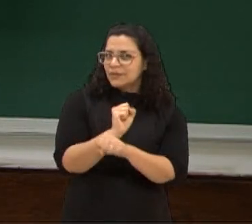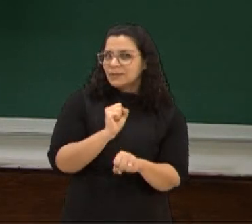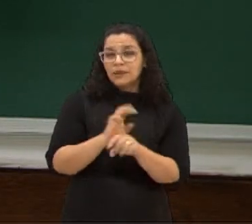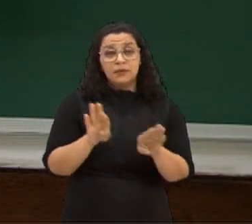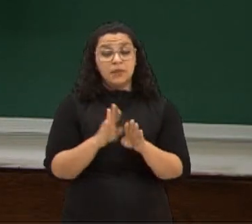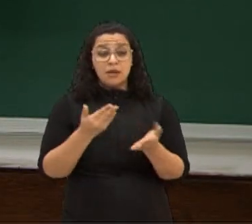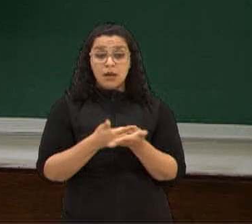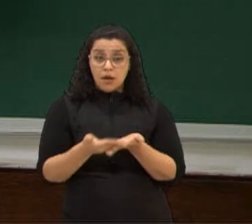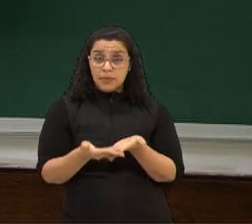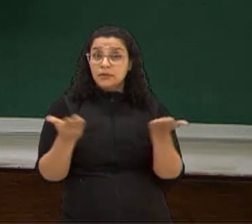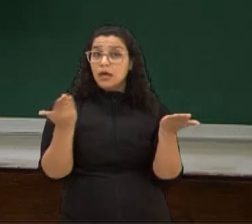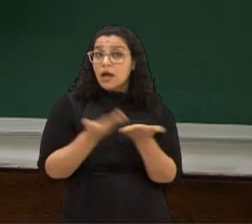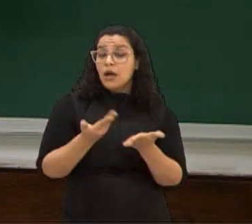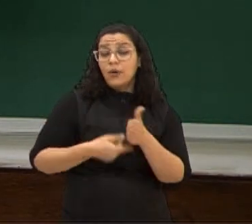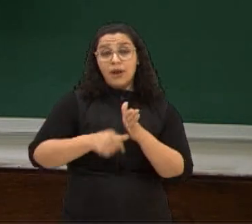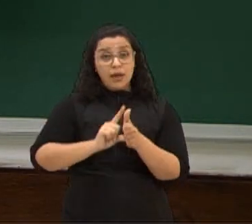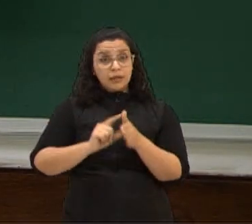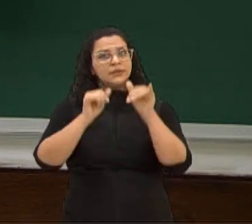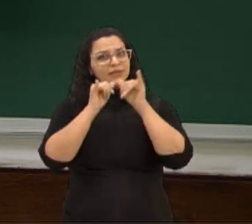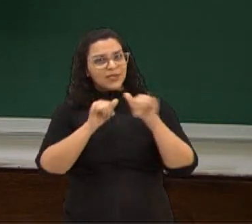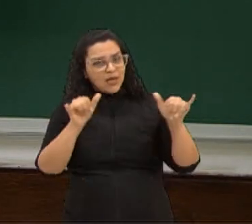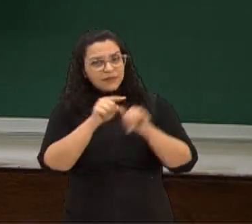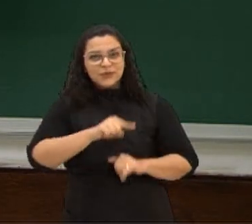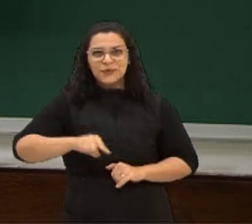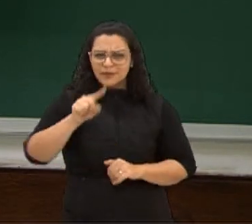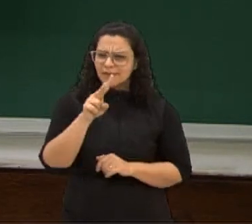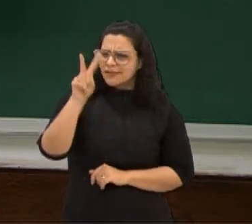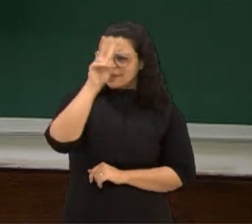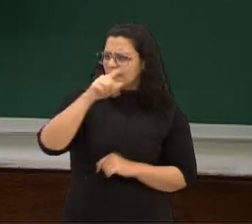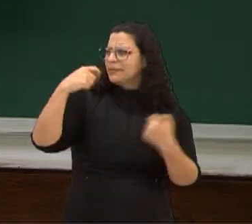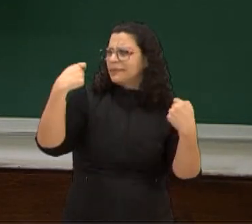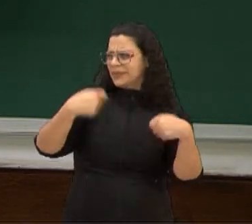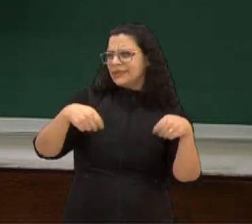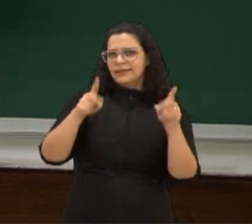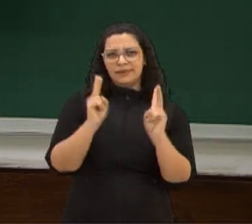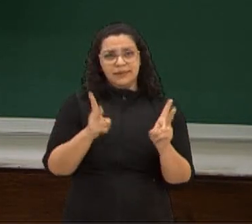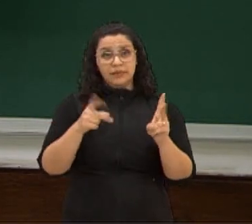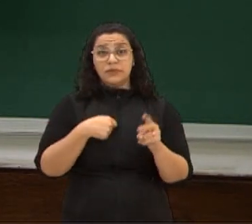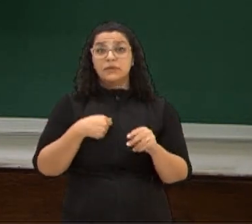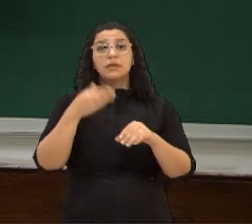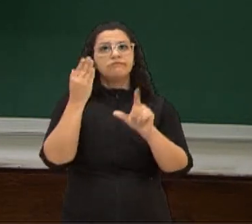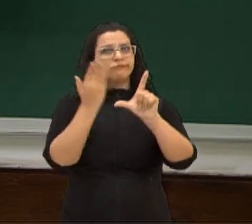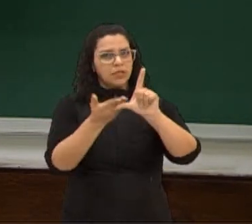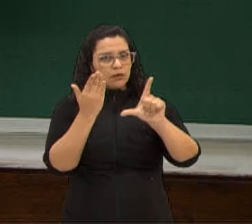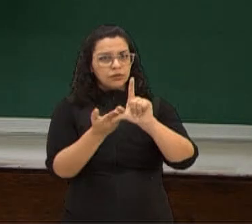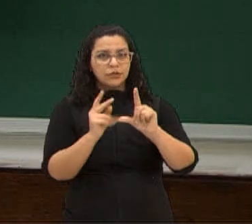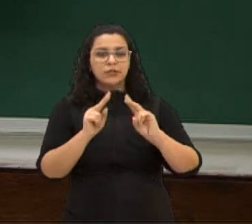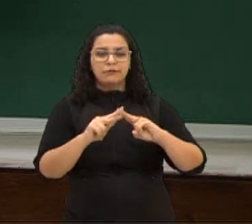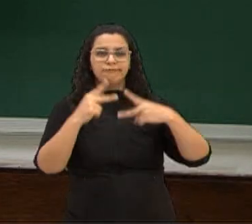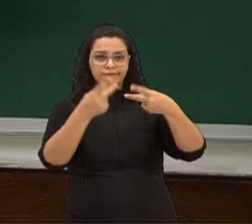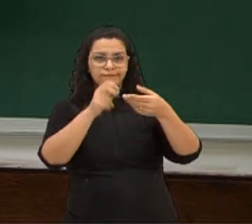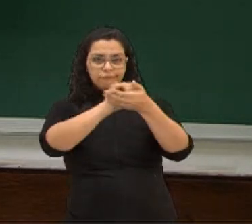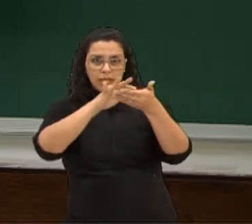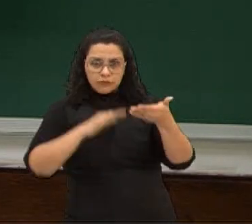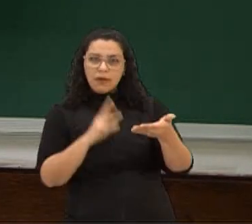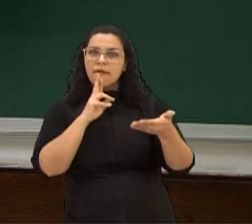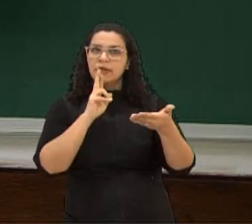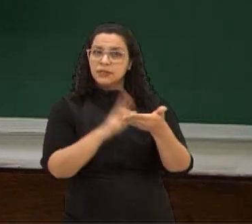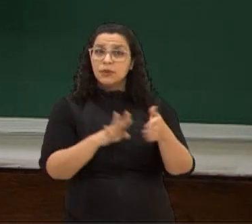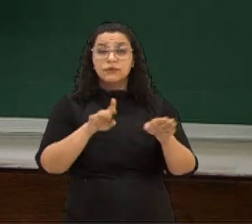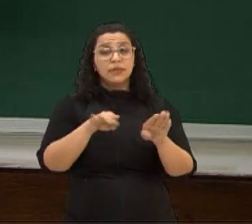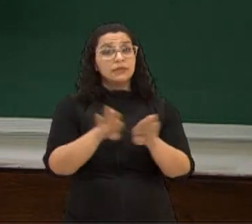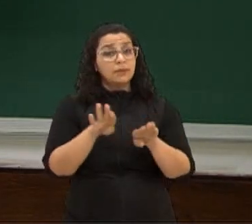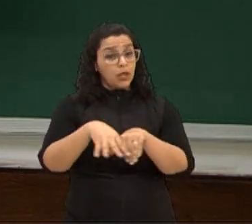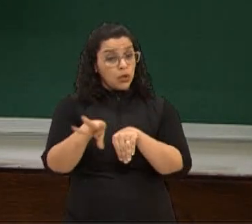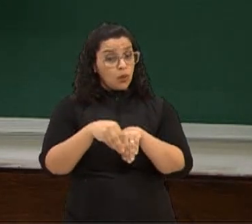começar a nossa aula, vou voltar a lembrá-los do nosso recado. Não esqueça de entrar no Class, fazer a atividade que tem ali para